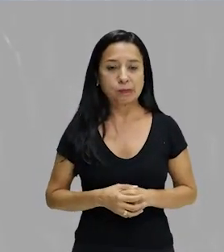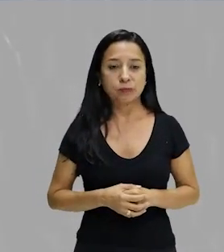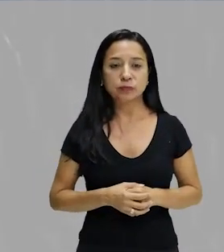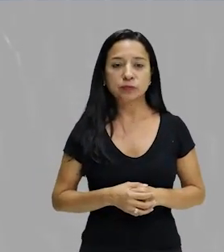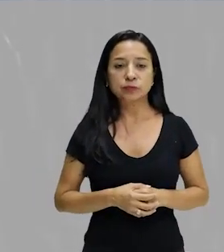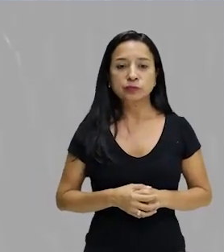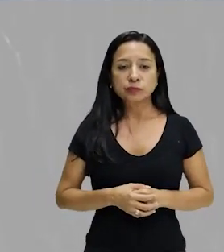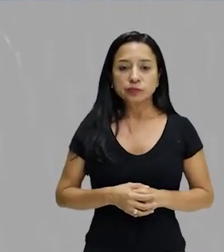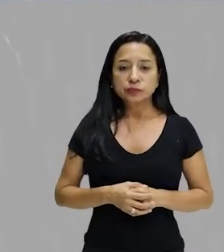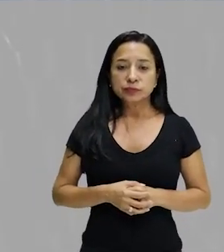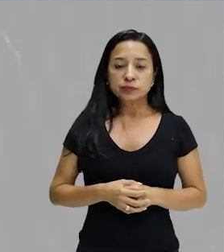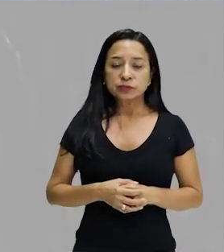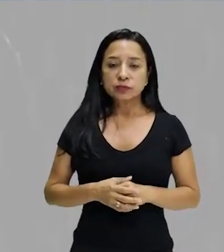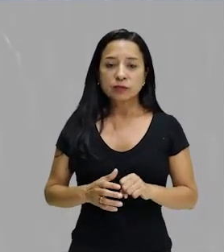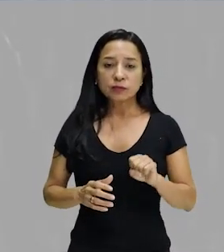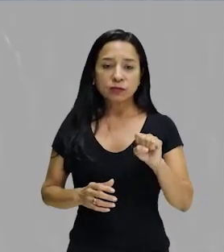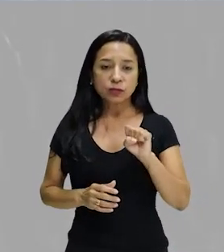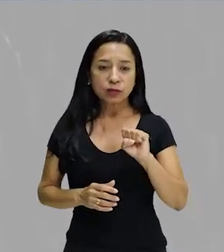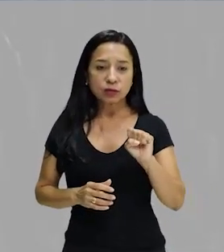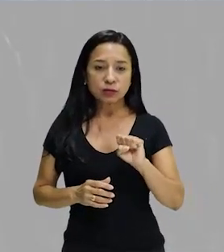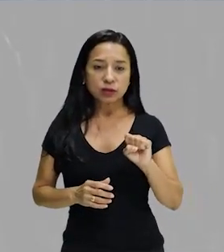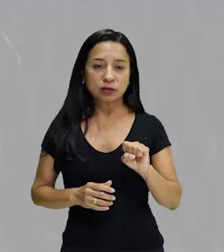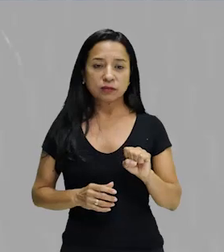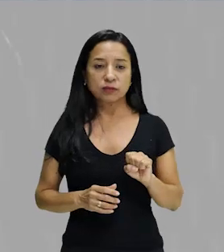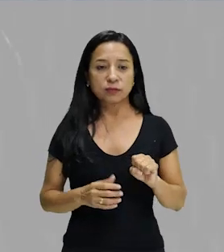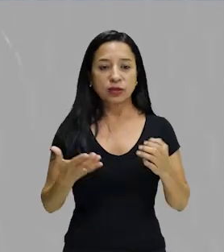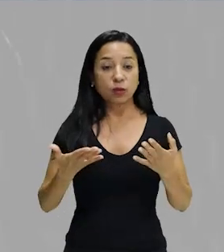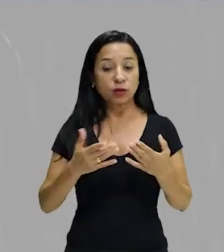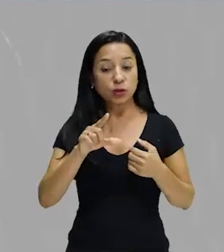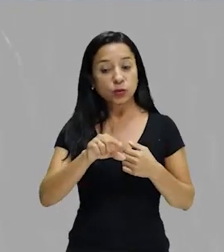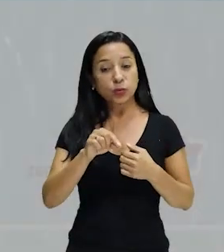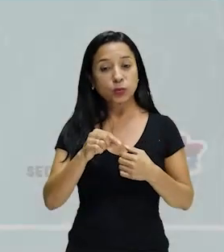vocês têm que prestar atenção, porque vocês vão marcar mais de uma alternativa.